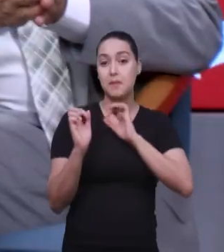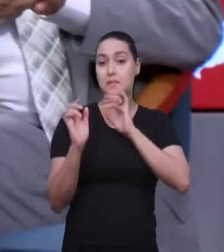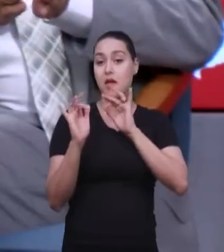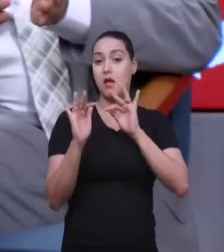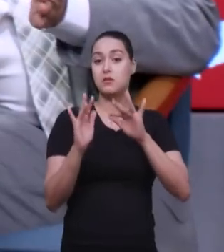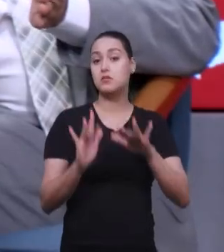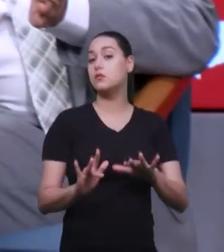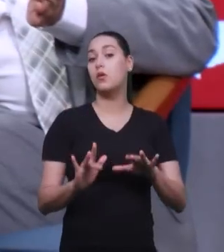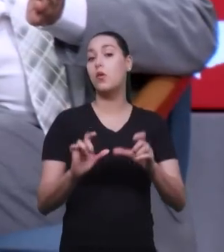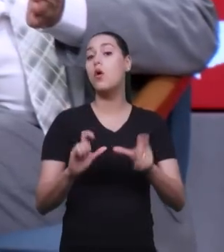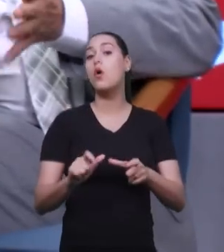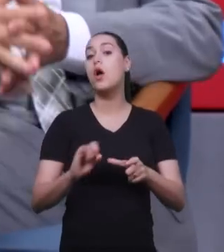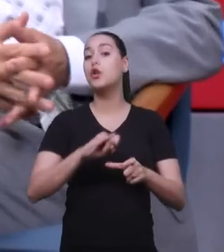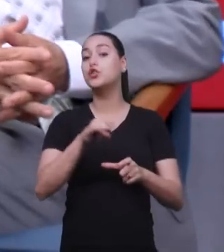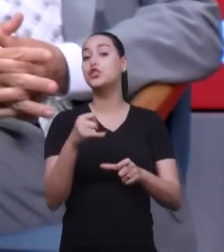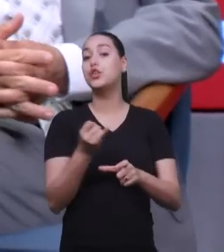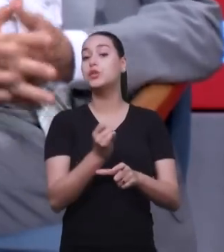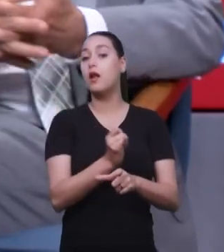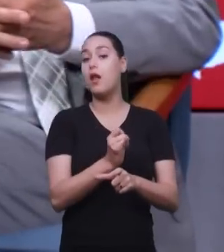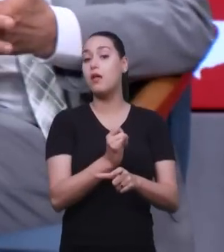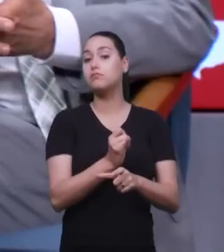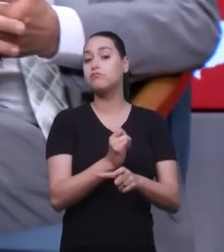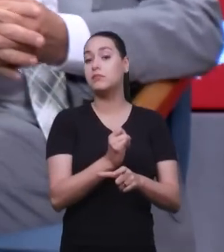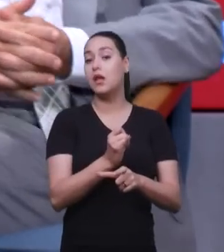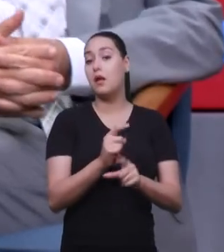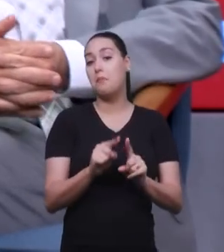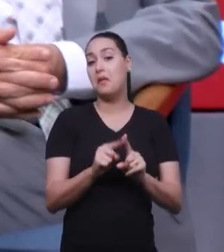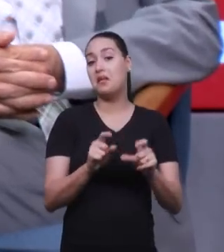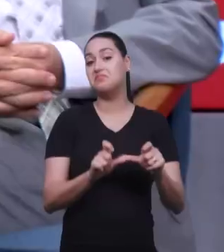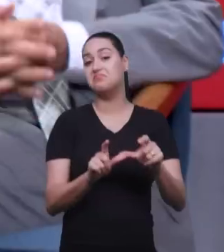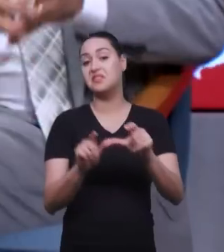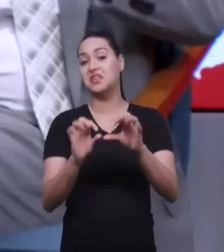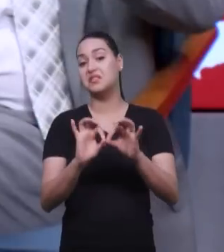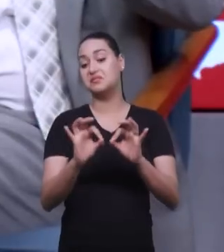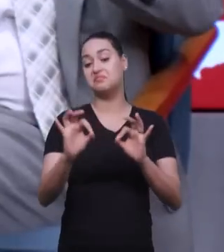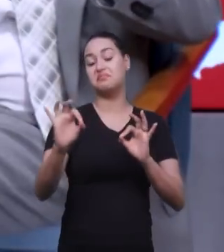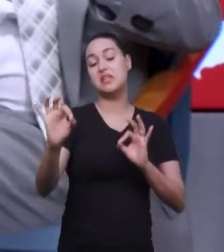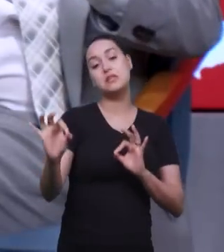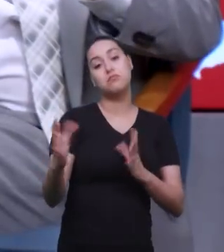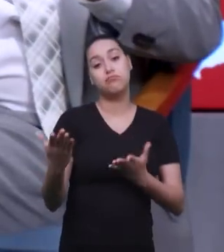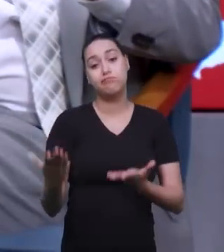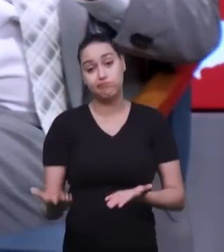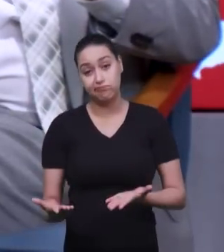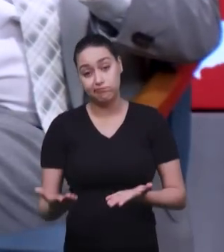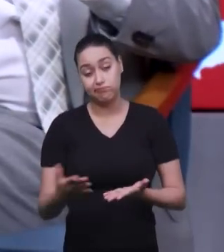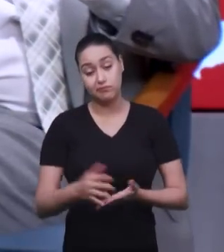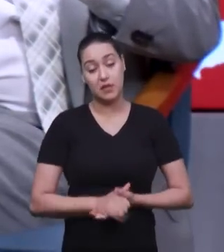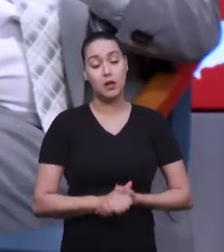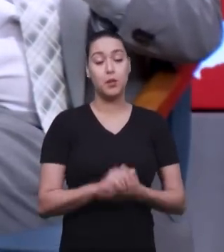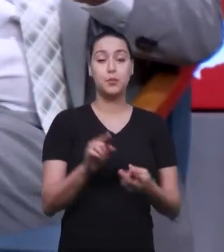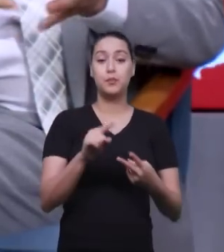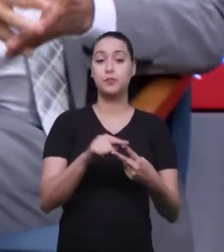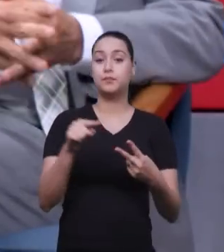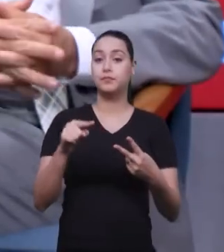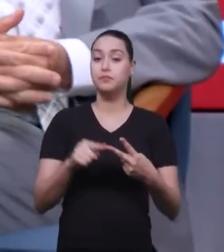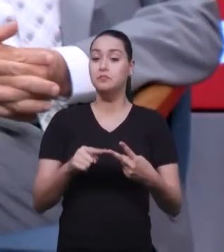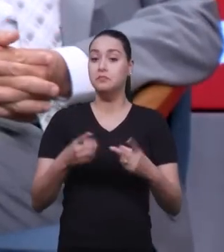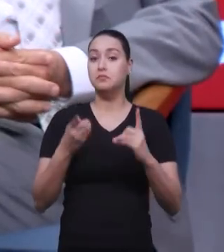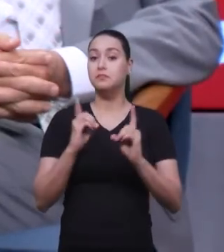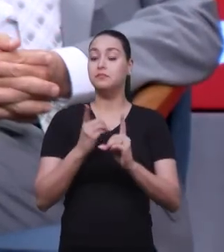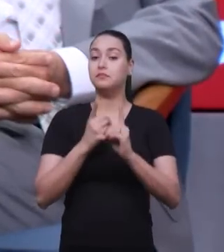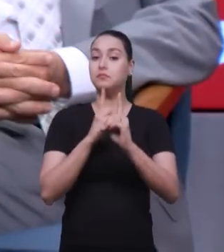da bênção, voltando, retornando. Então, para esses 2